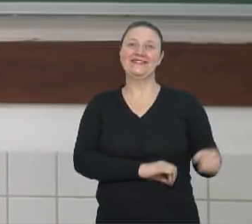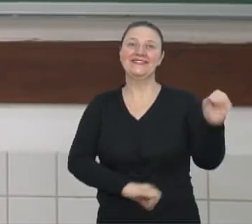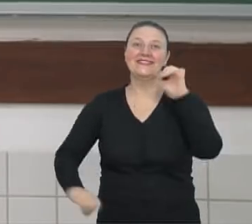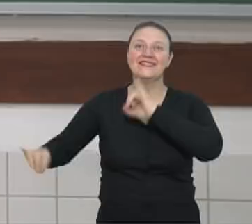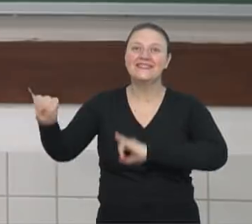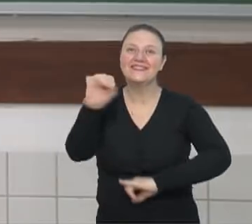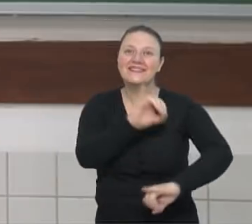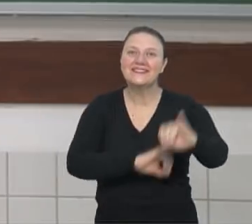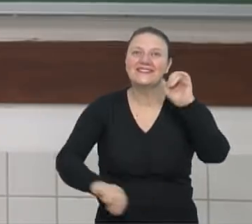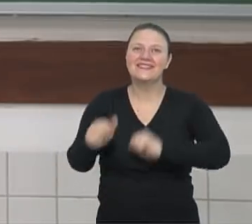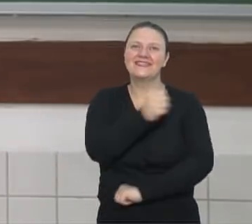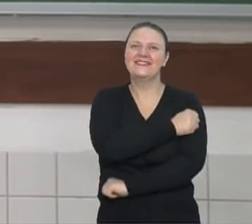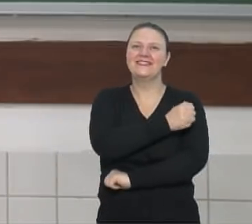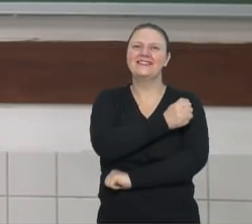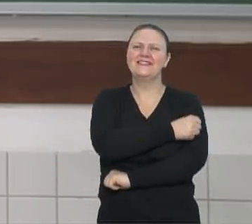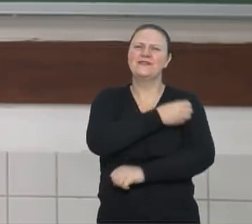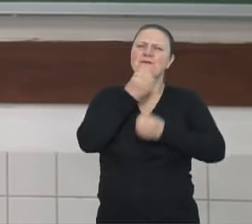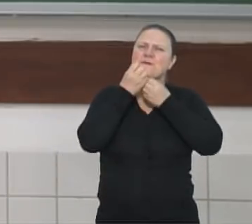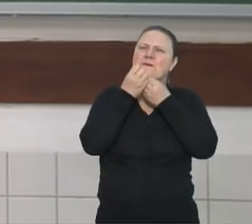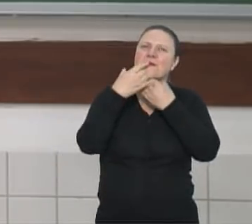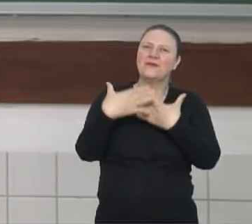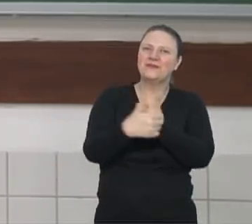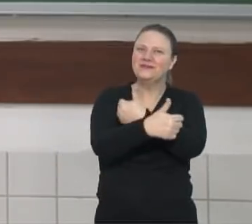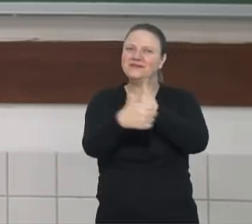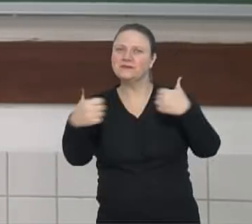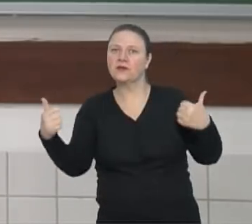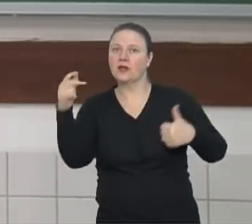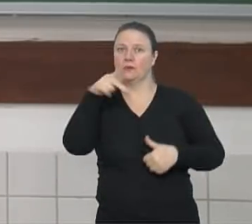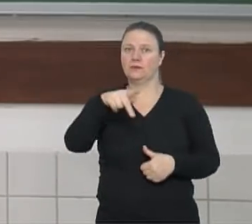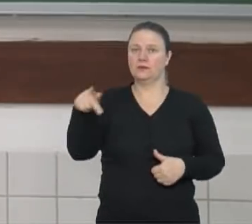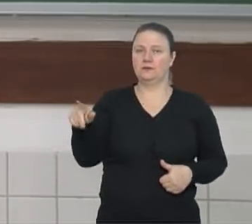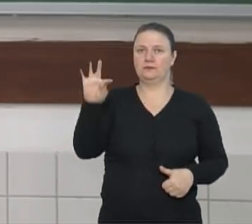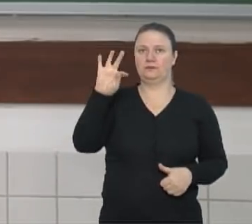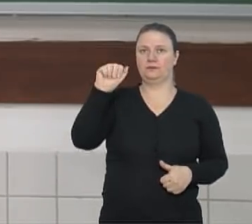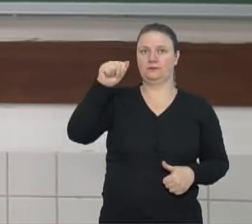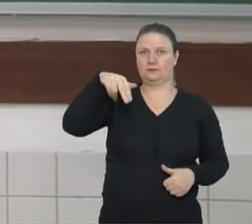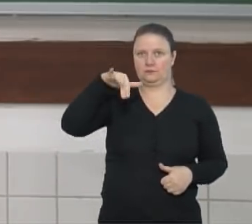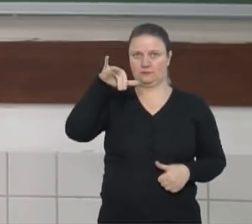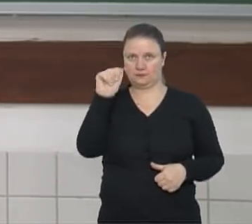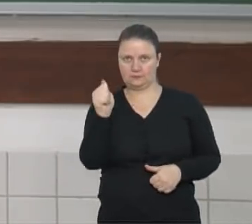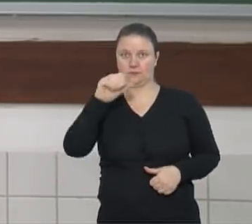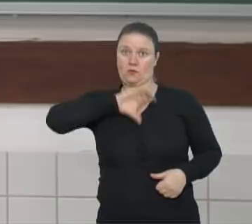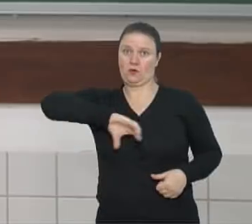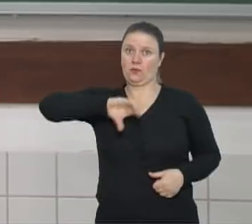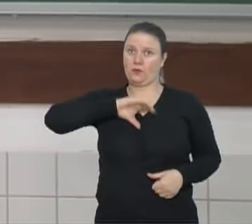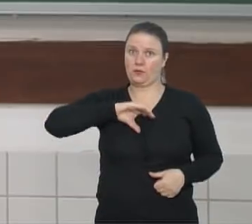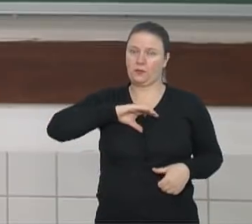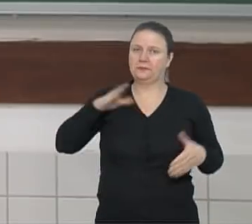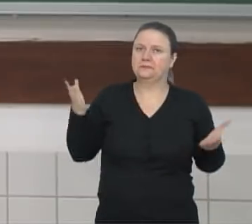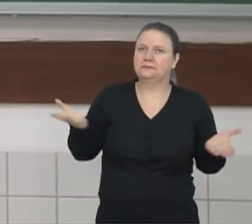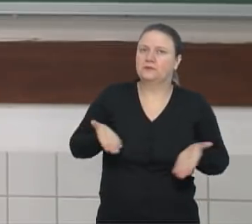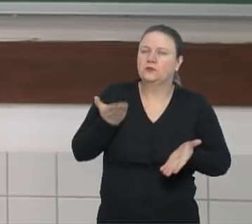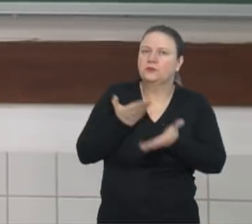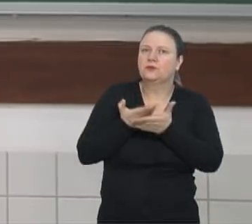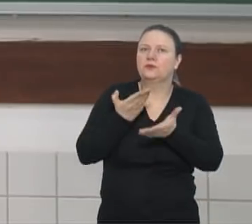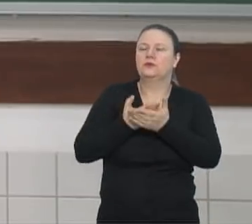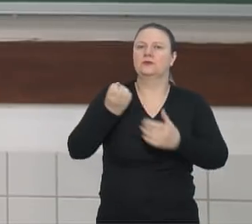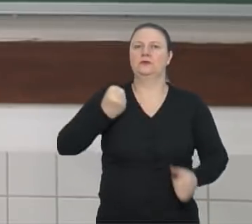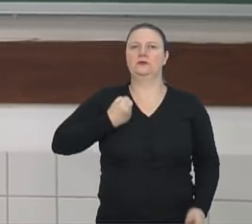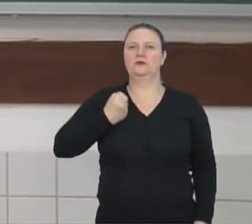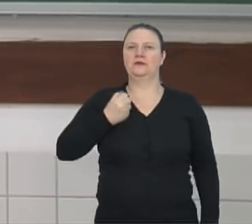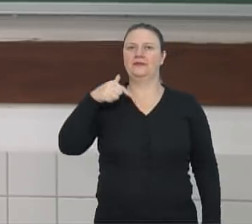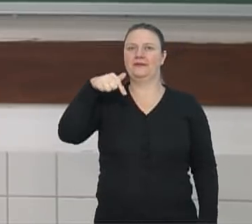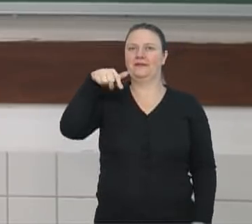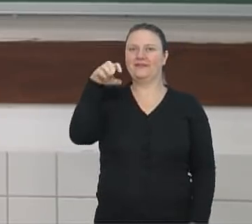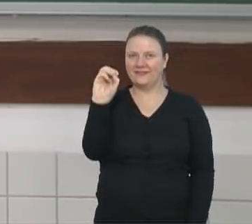Olá pessoal, tudo bem com vocês? Professora Tânia de Língua Portuguesa, hoje trabalhando a aula de número